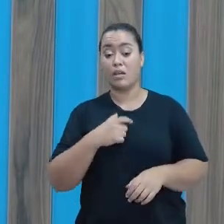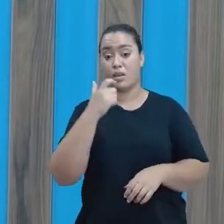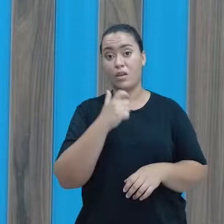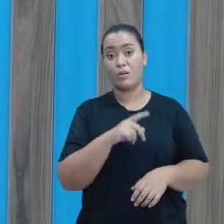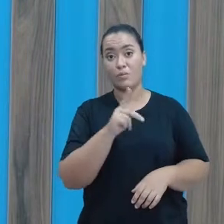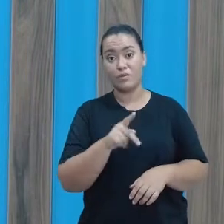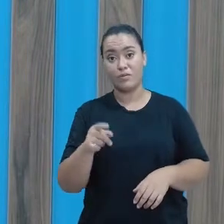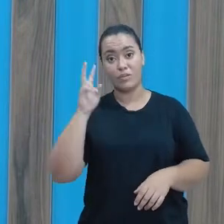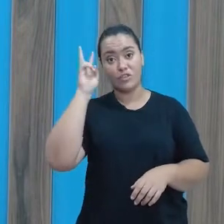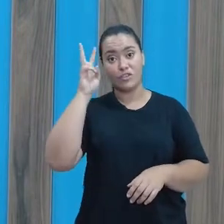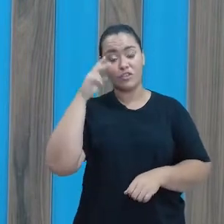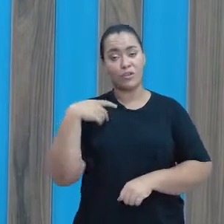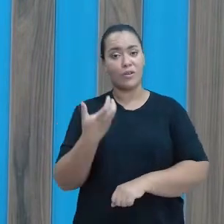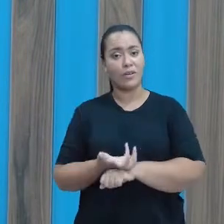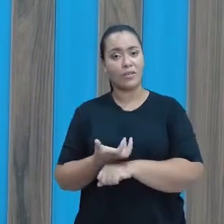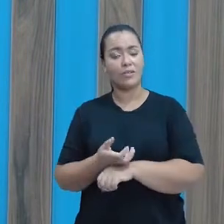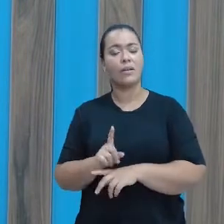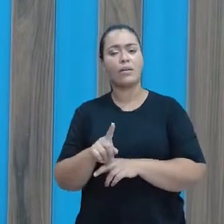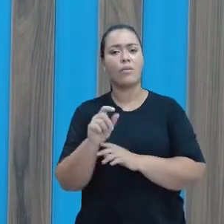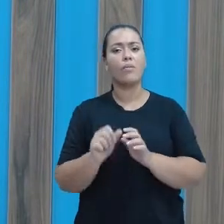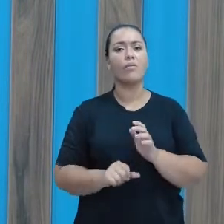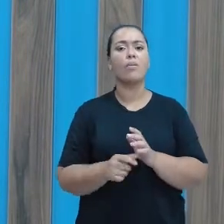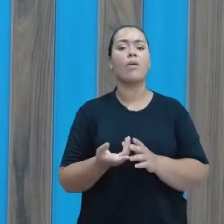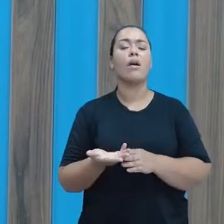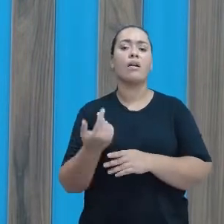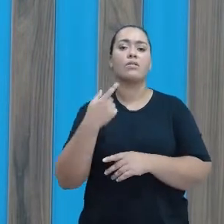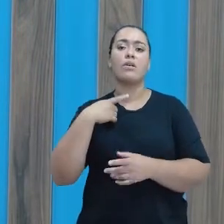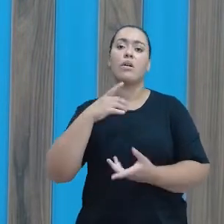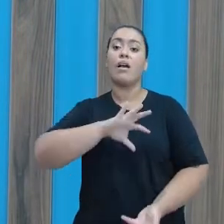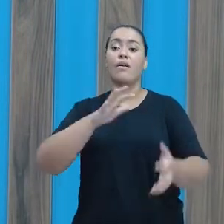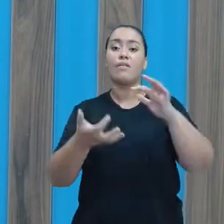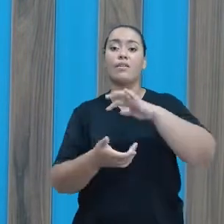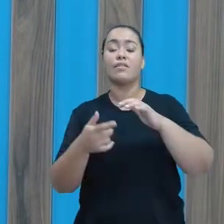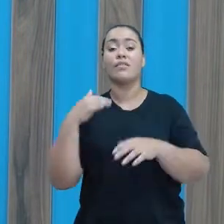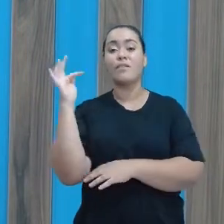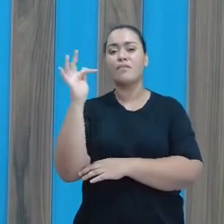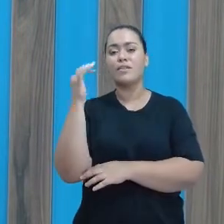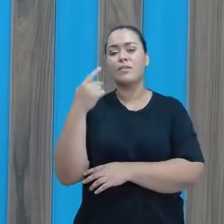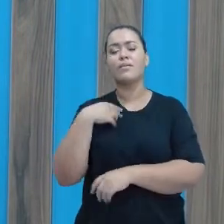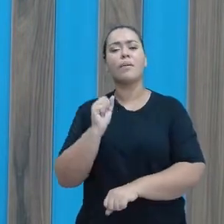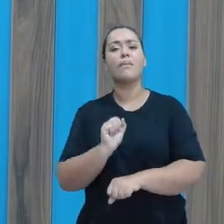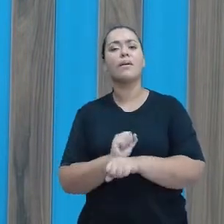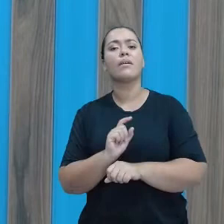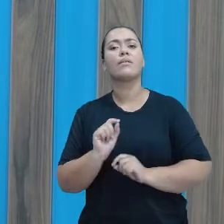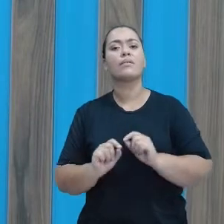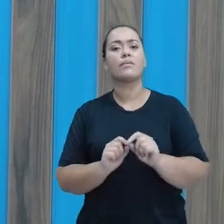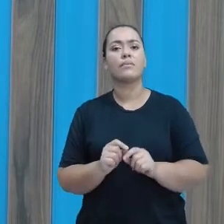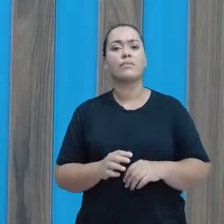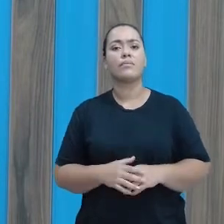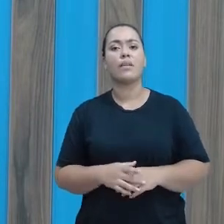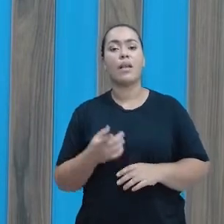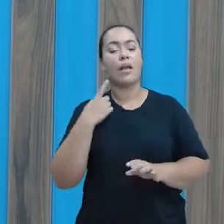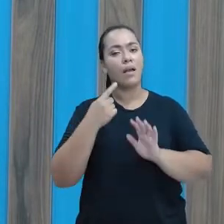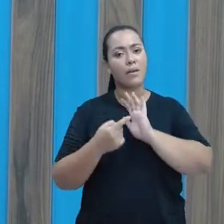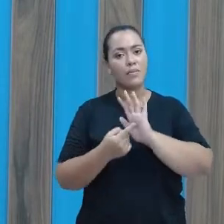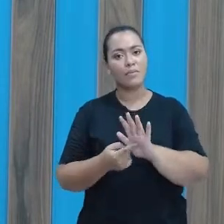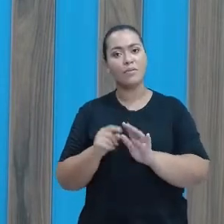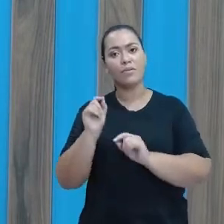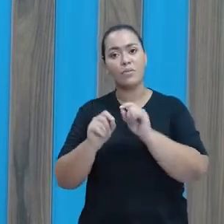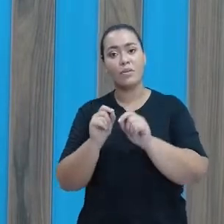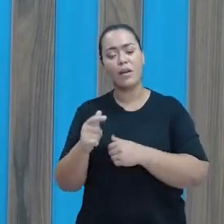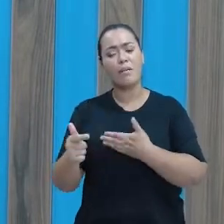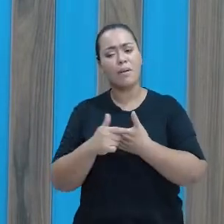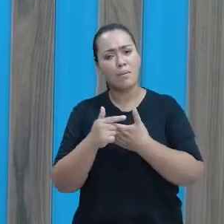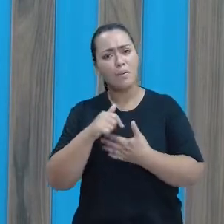História, eu lembro que uma vez eu dei uma aula sobre a Revolução Francesa, e aí eu parei, a gente trouxe especificamente o papel